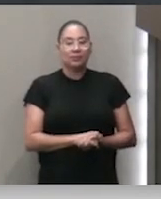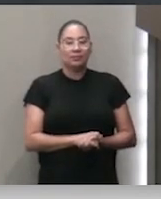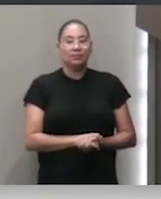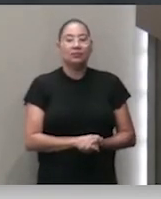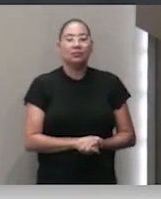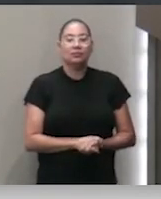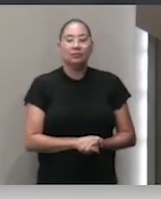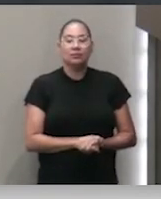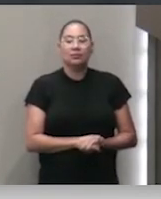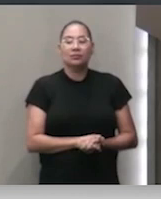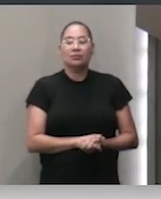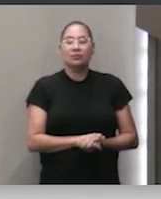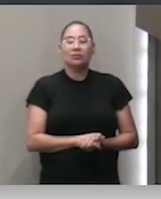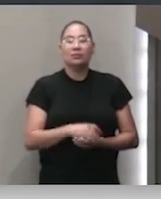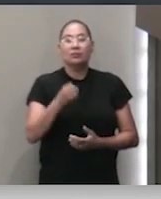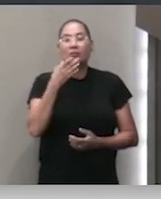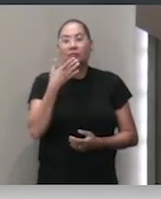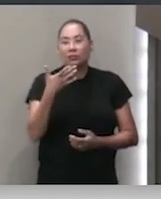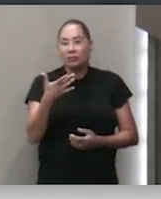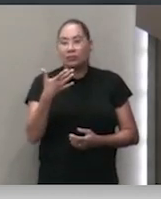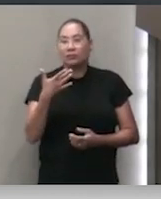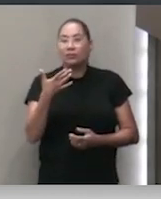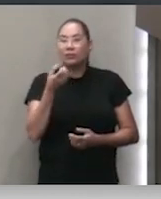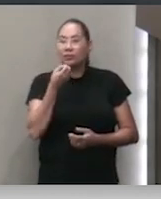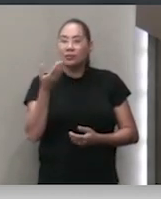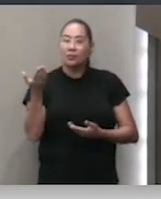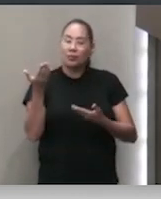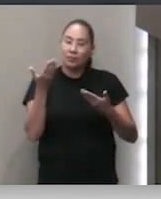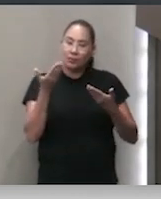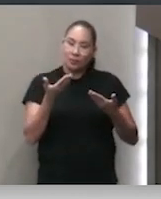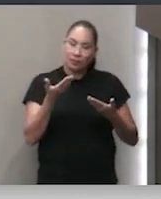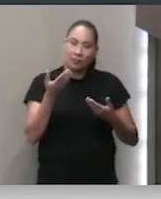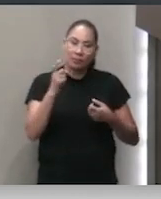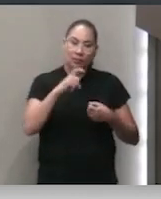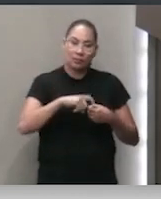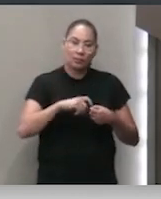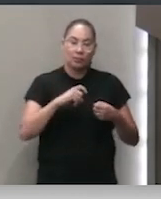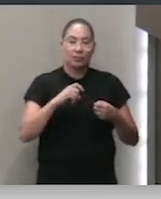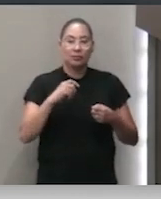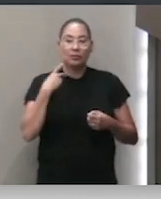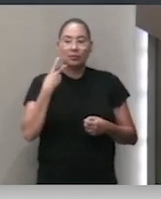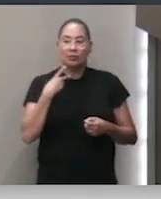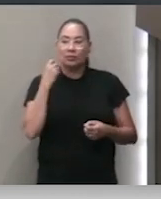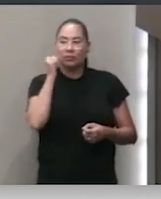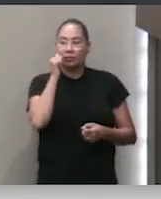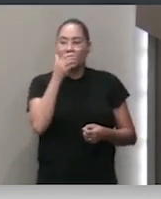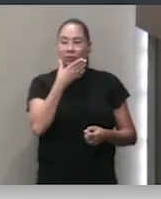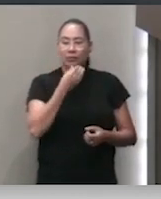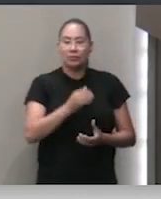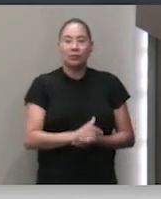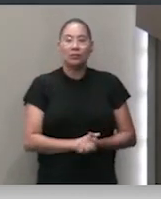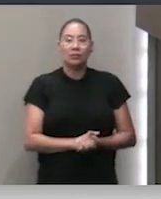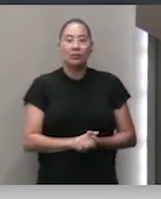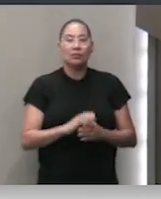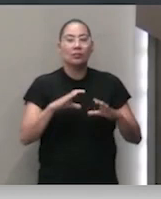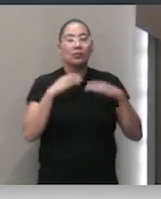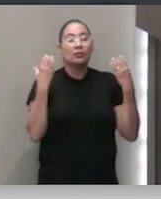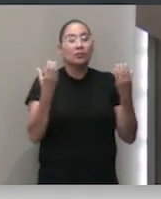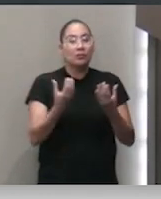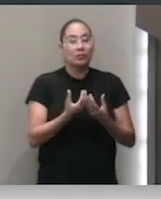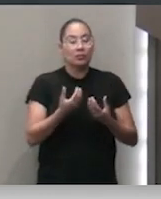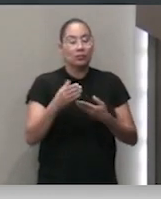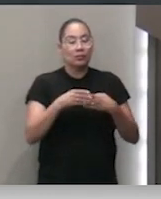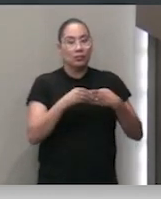Então, boa tarde, senhor presidente. Seja bem-vindo de volta a casa, senhores vereadores, senhora vereadora, comunidade que